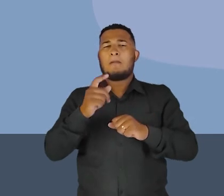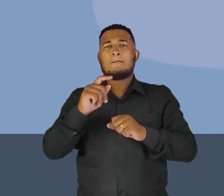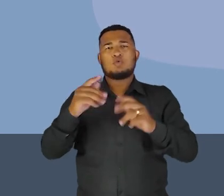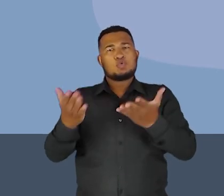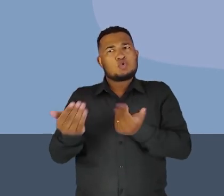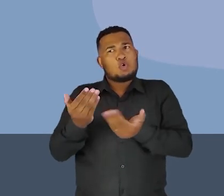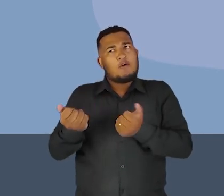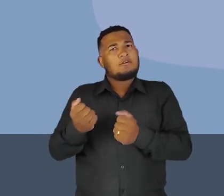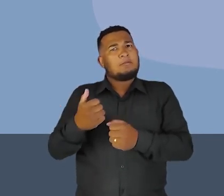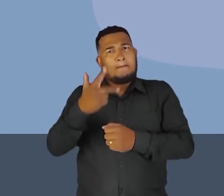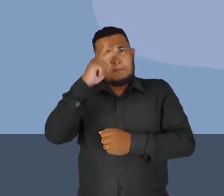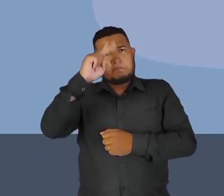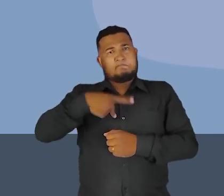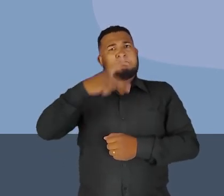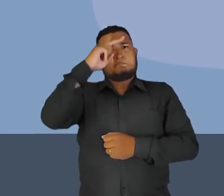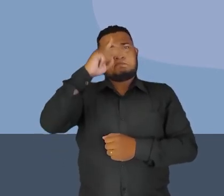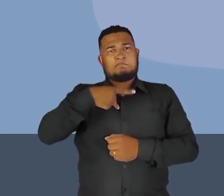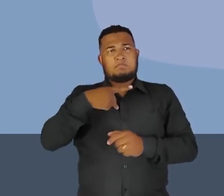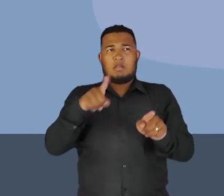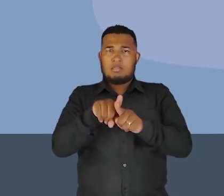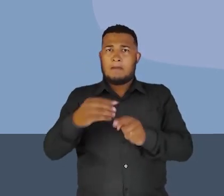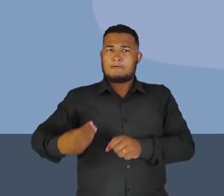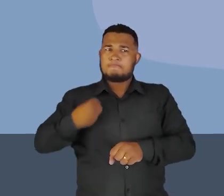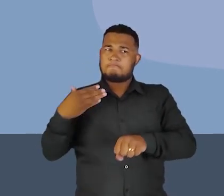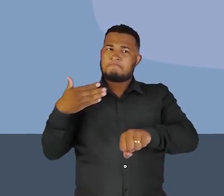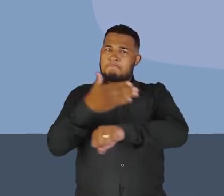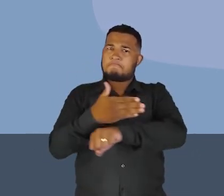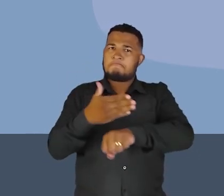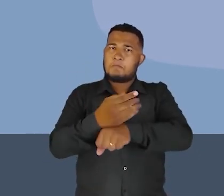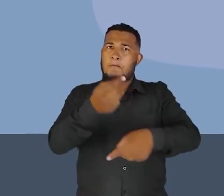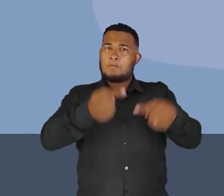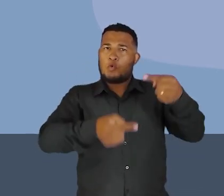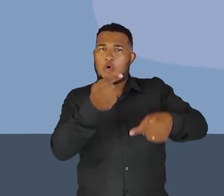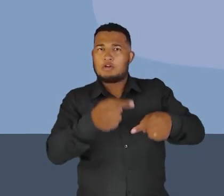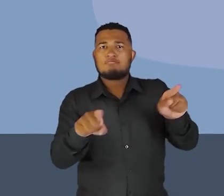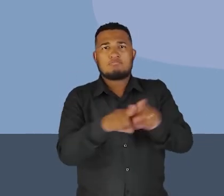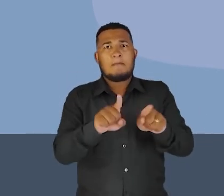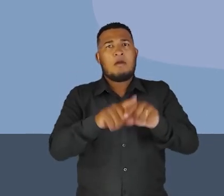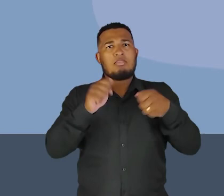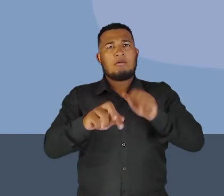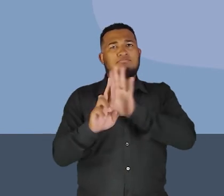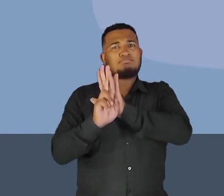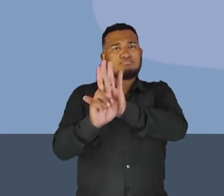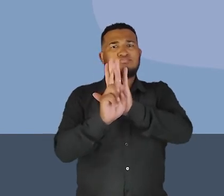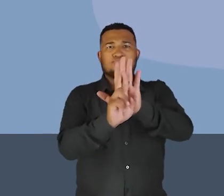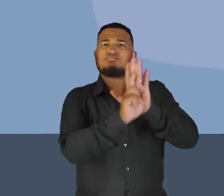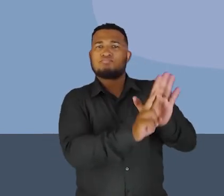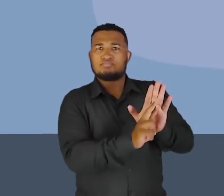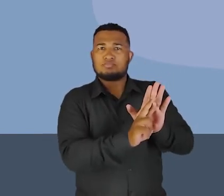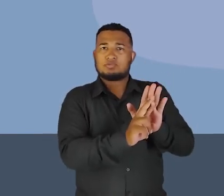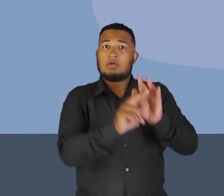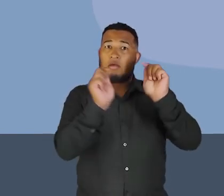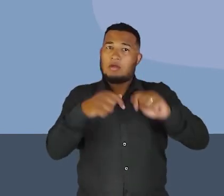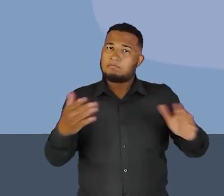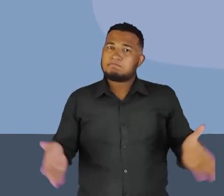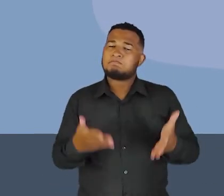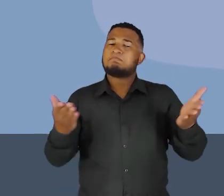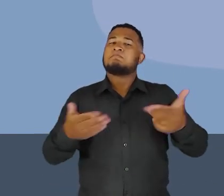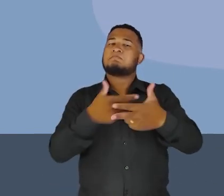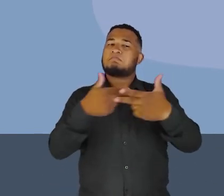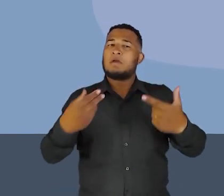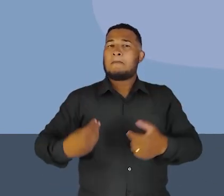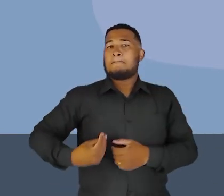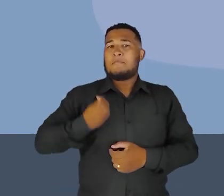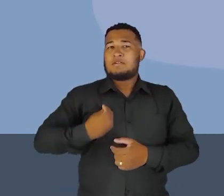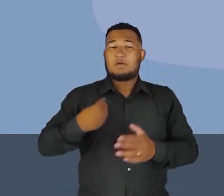né, promover a participação social e política de forma direta e por meio, né, das suas representações, promover a criatividade e a